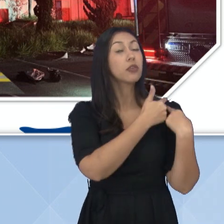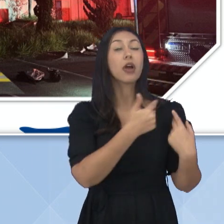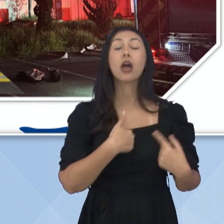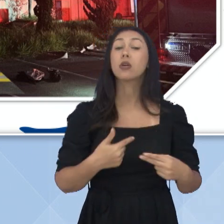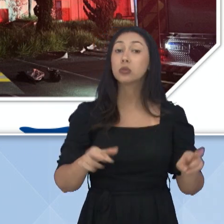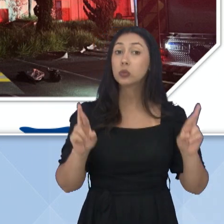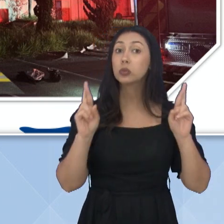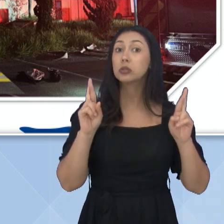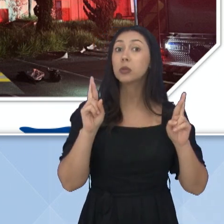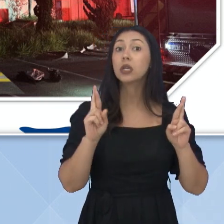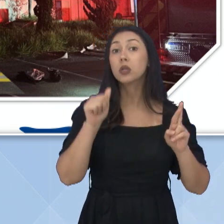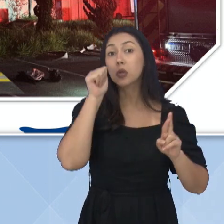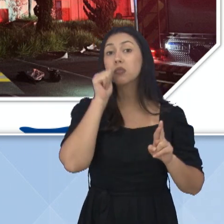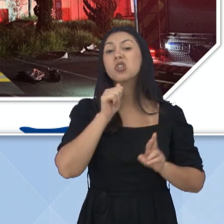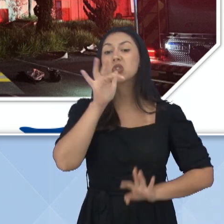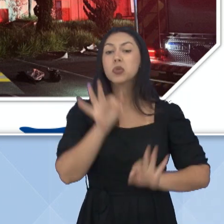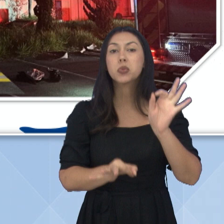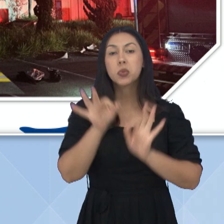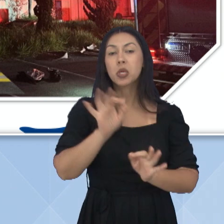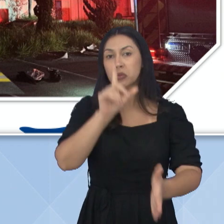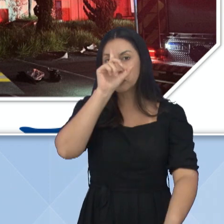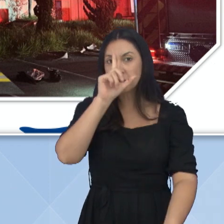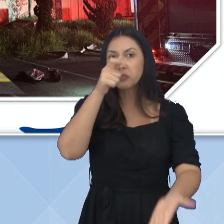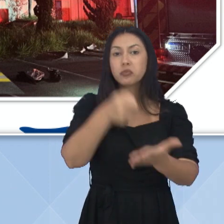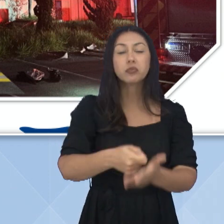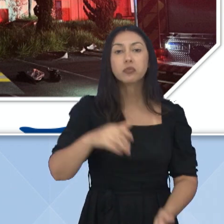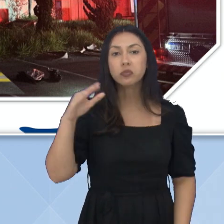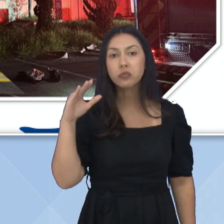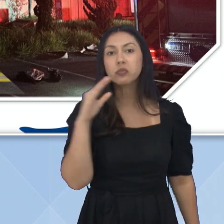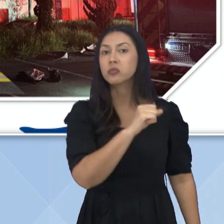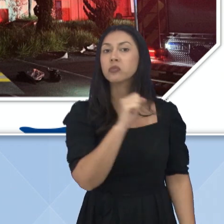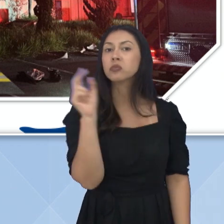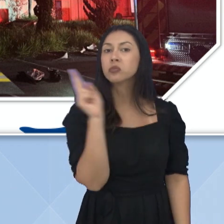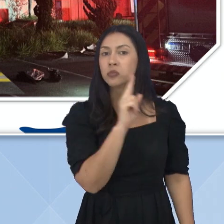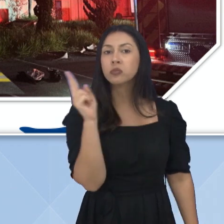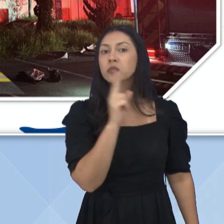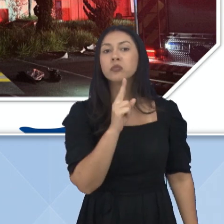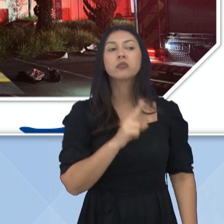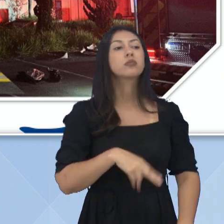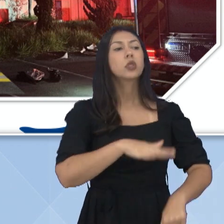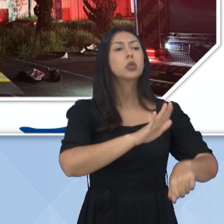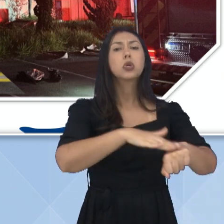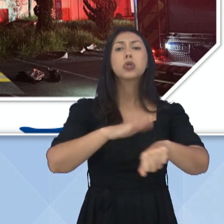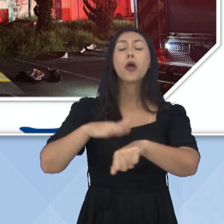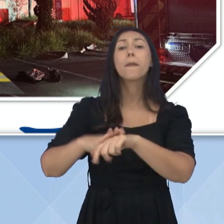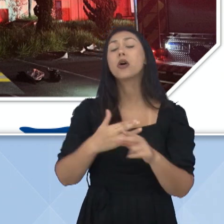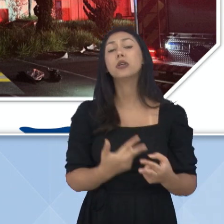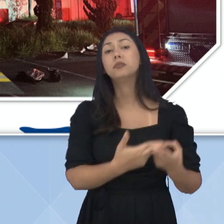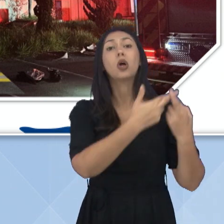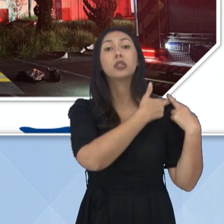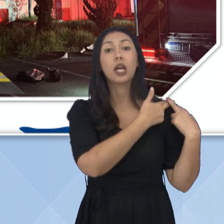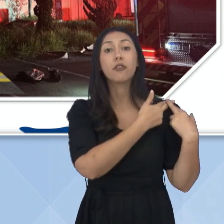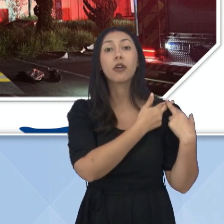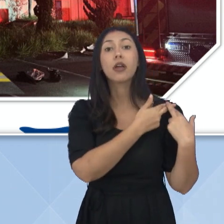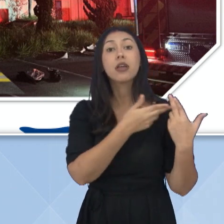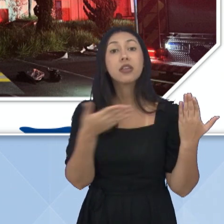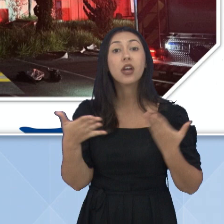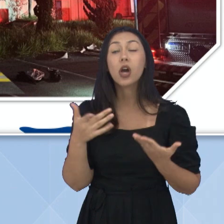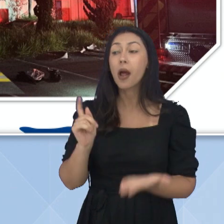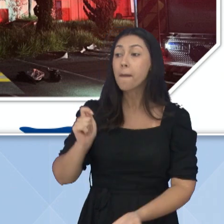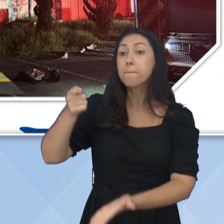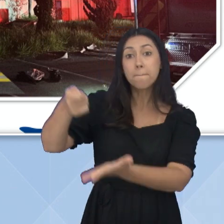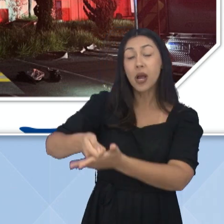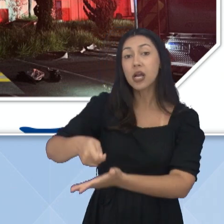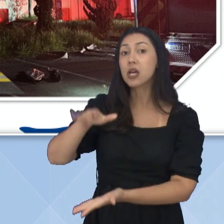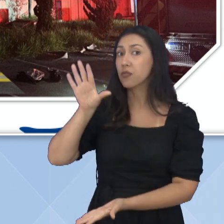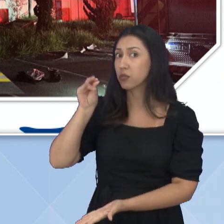com isso, a juíza tome providências urgentes para chamar os responsáveis e pague o que está se devendo aos